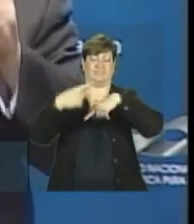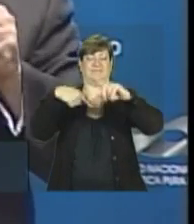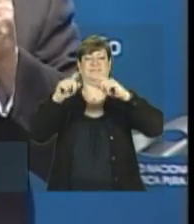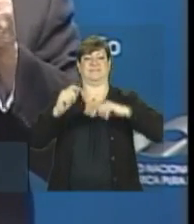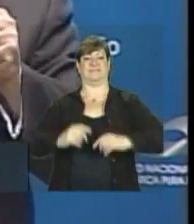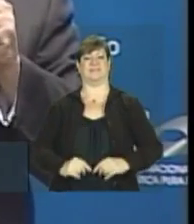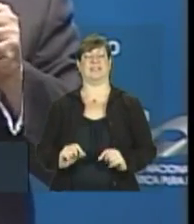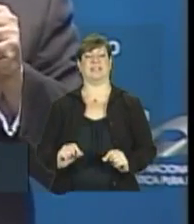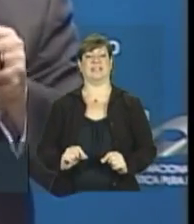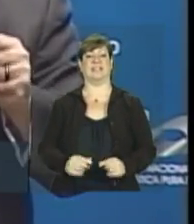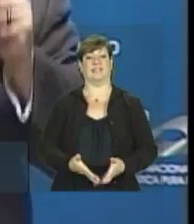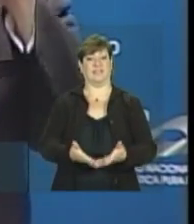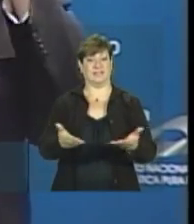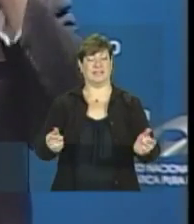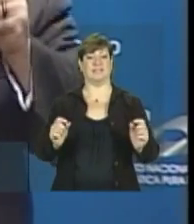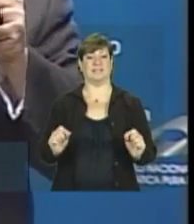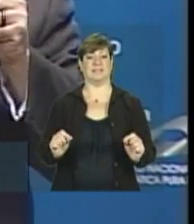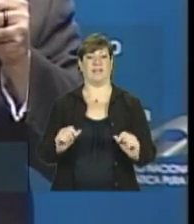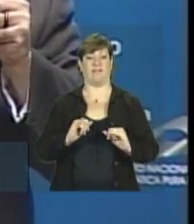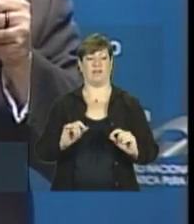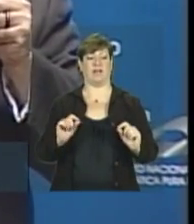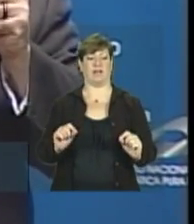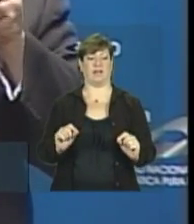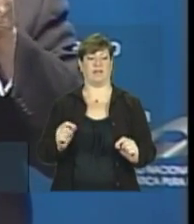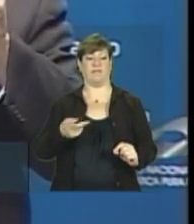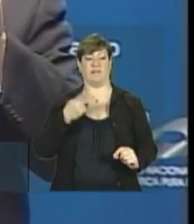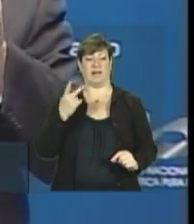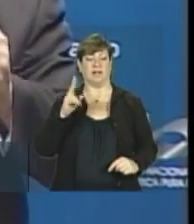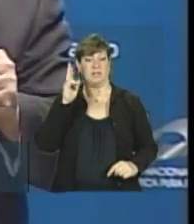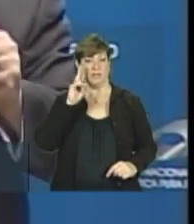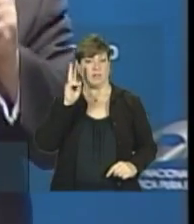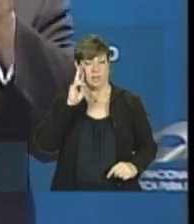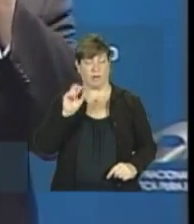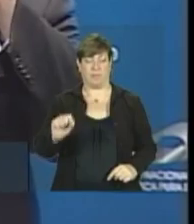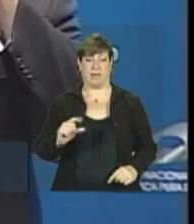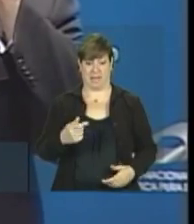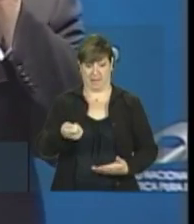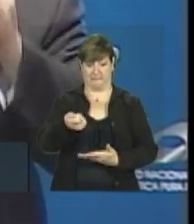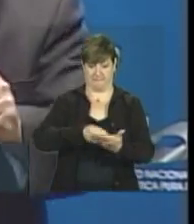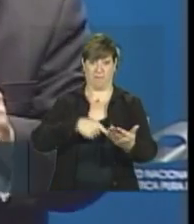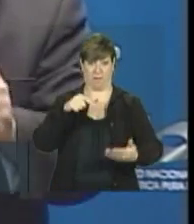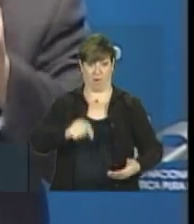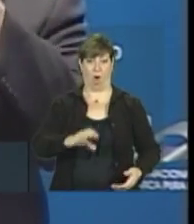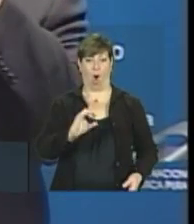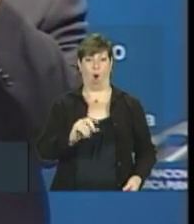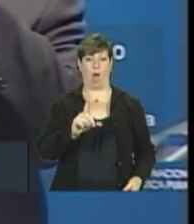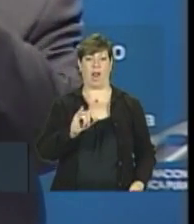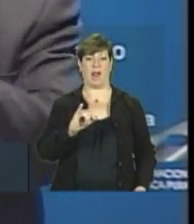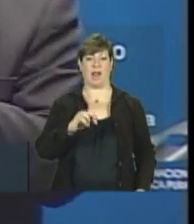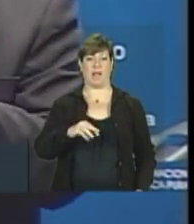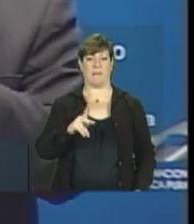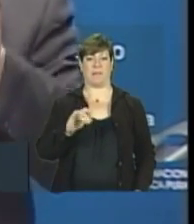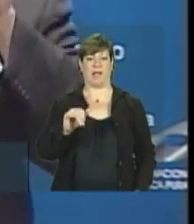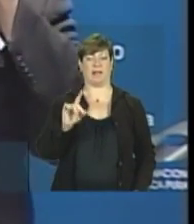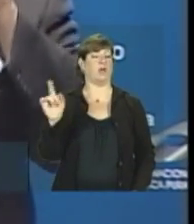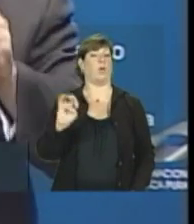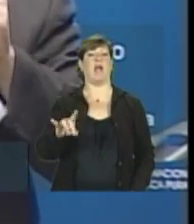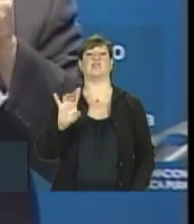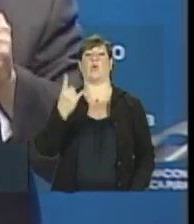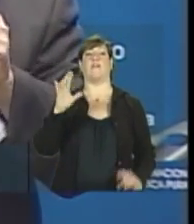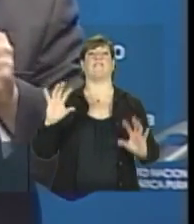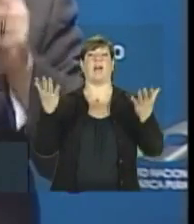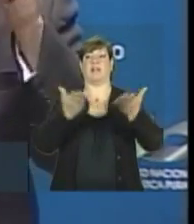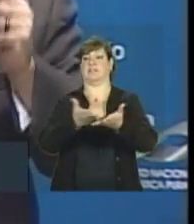eu saliento isso, não estão relacionados com a Olimpíada num determinado momento, num determinado evento.